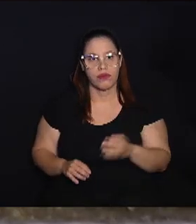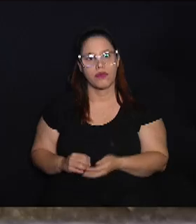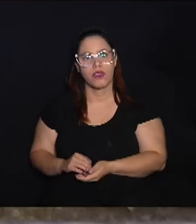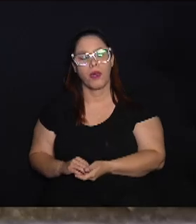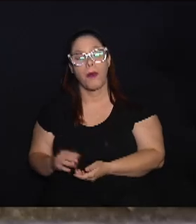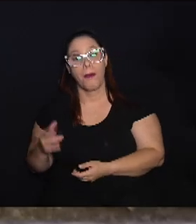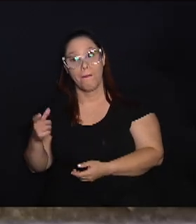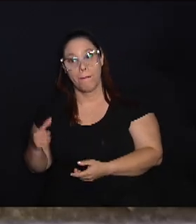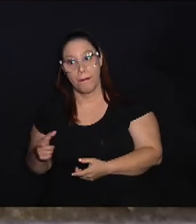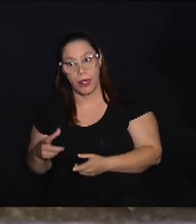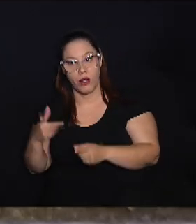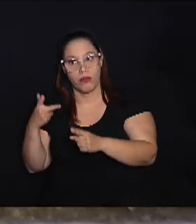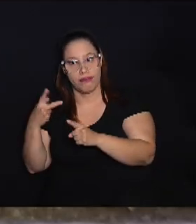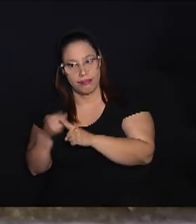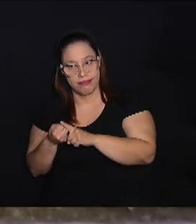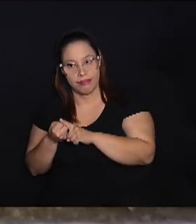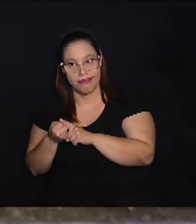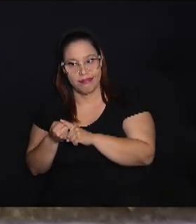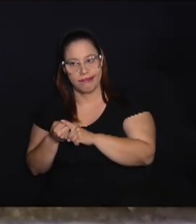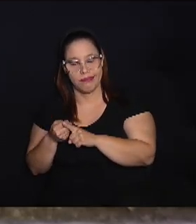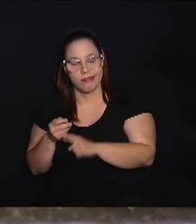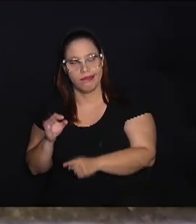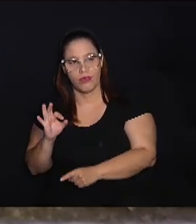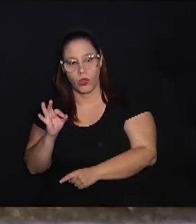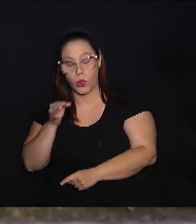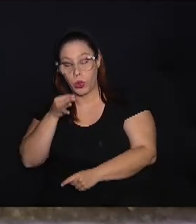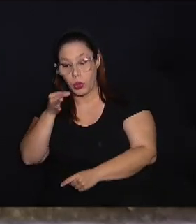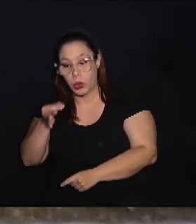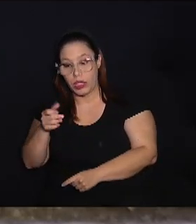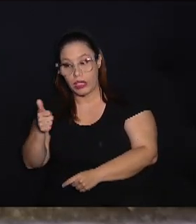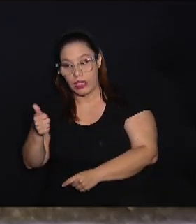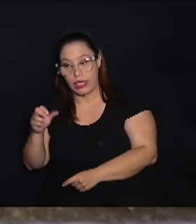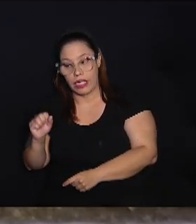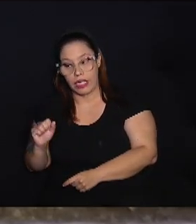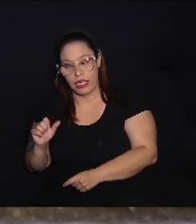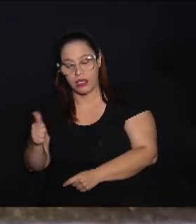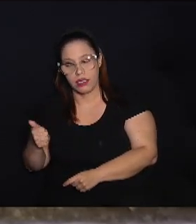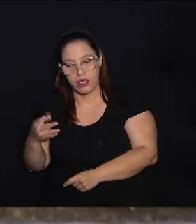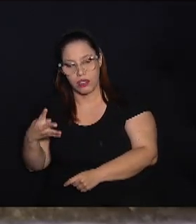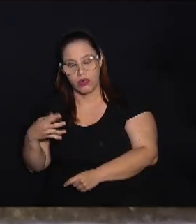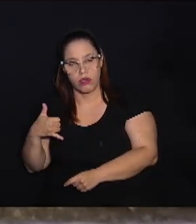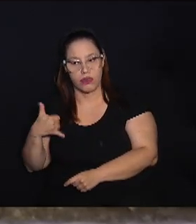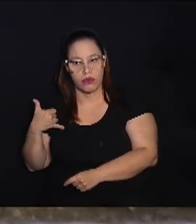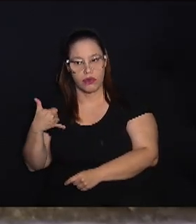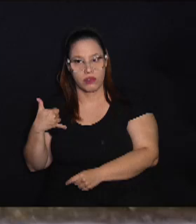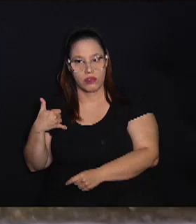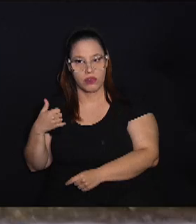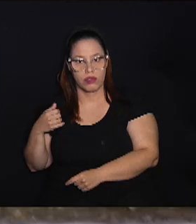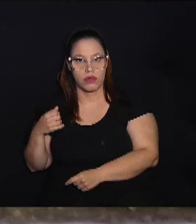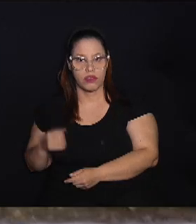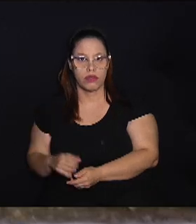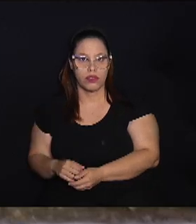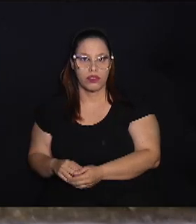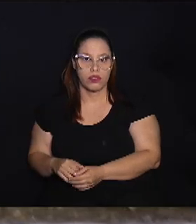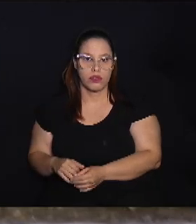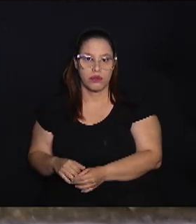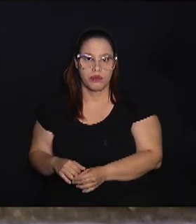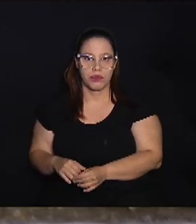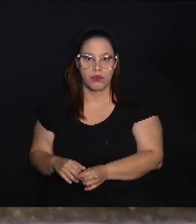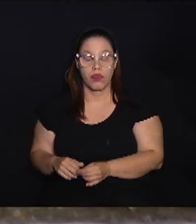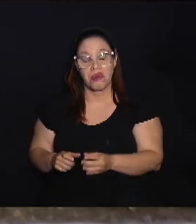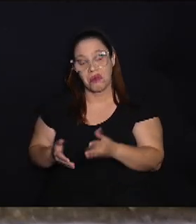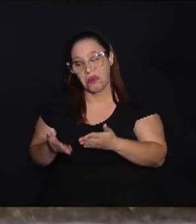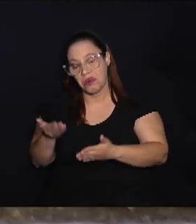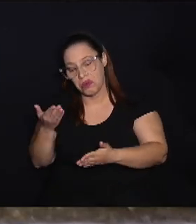Programa Nacional de Imunização, a recomendação é só para pessoas de 10 a 14 anos. Pontualmente houveram estratégias de